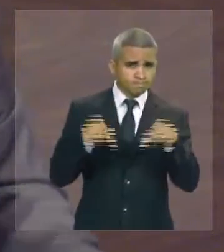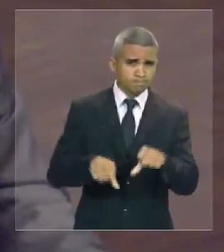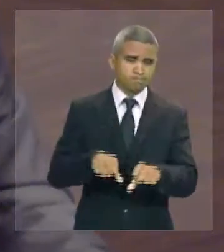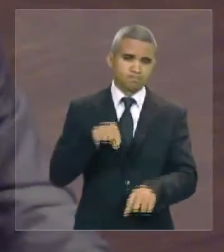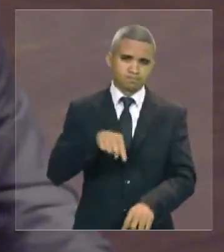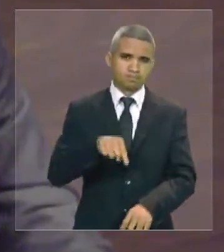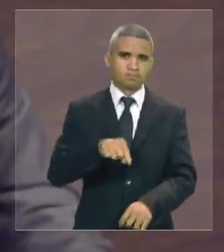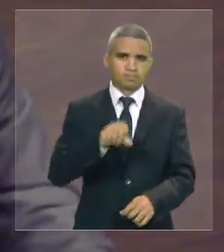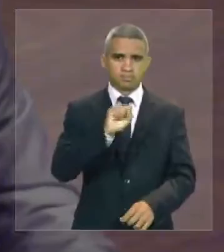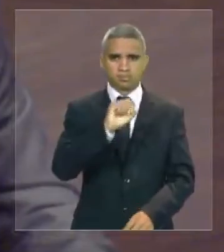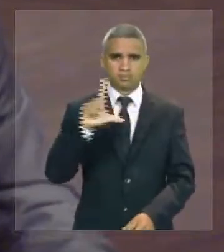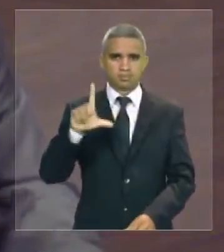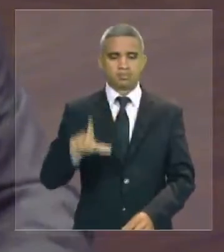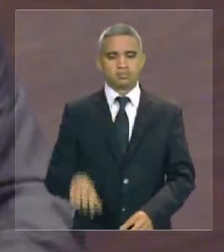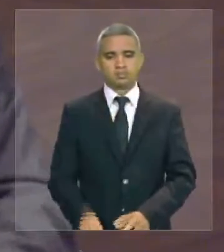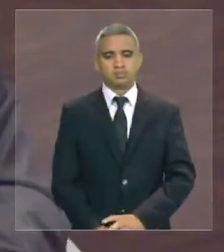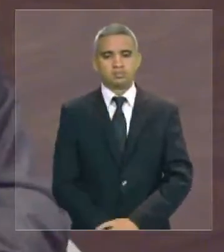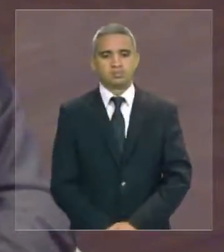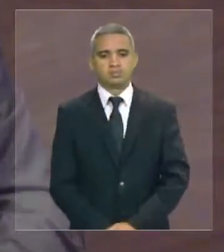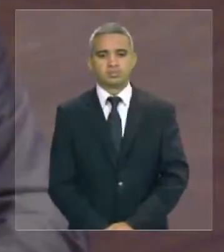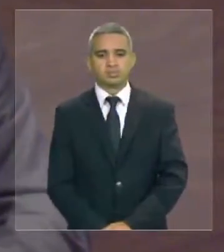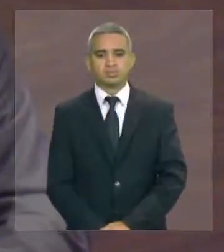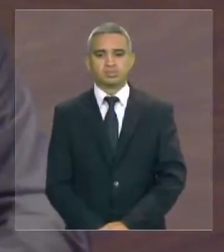capital. E